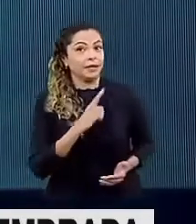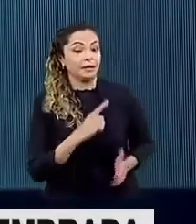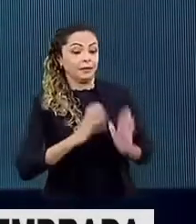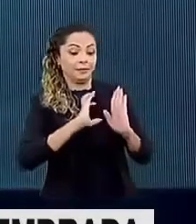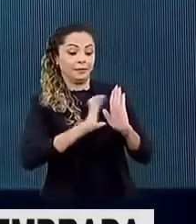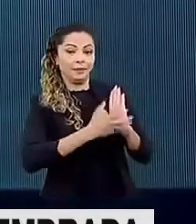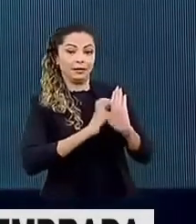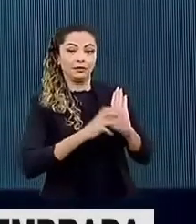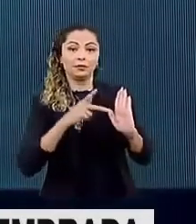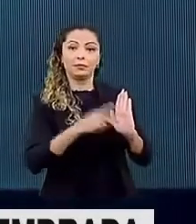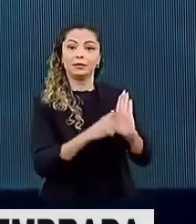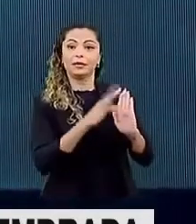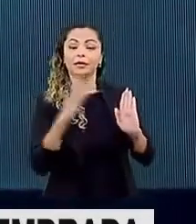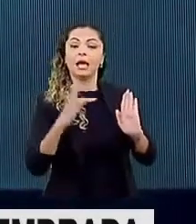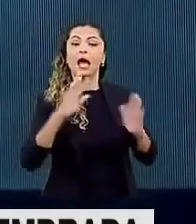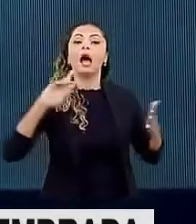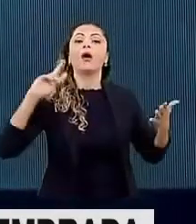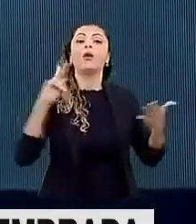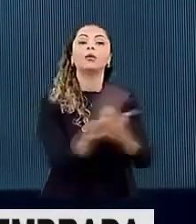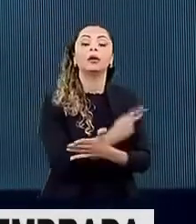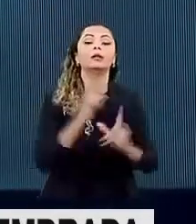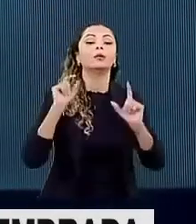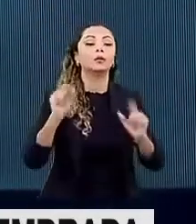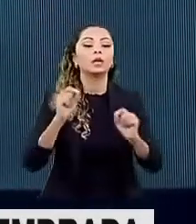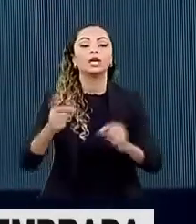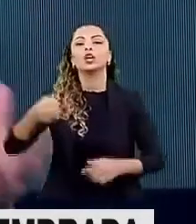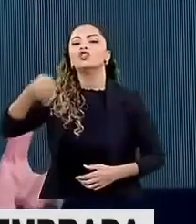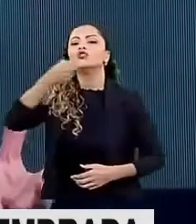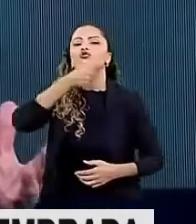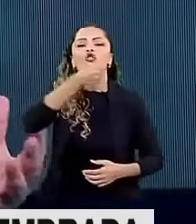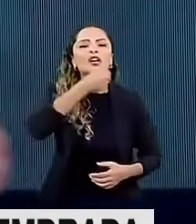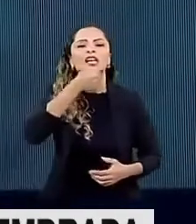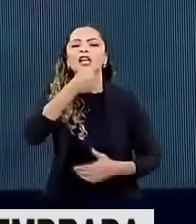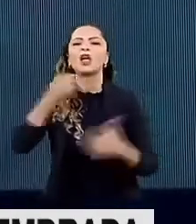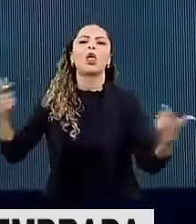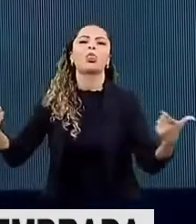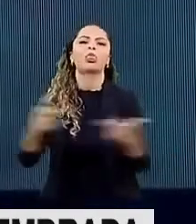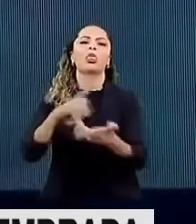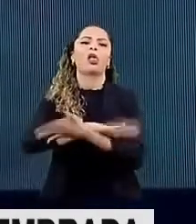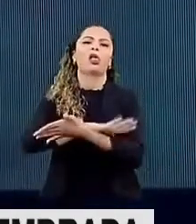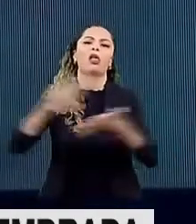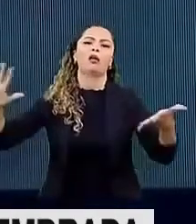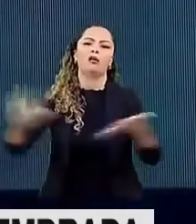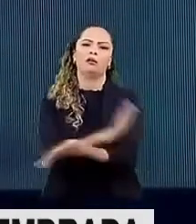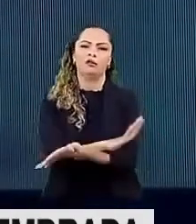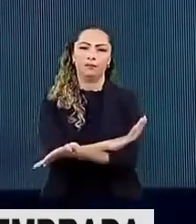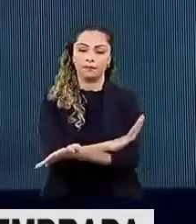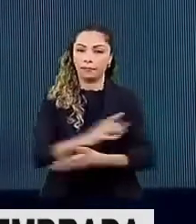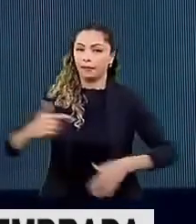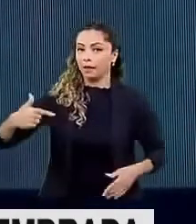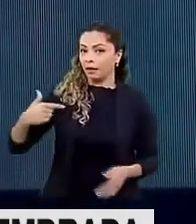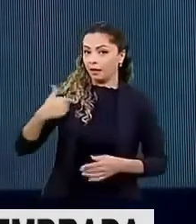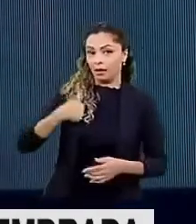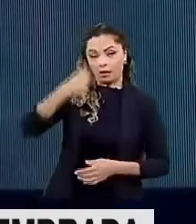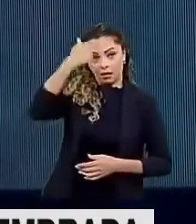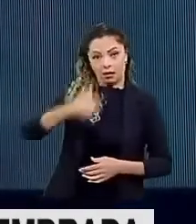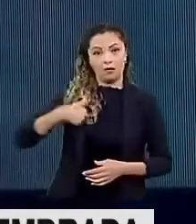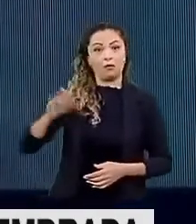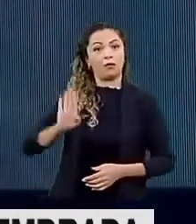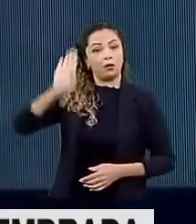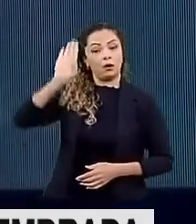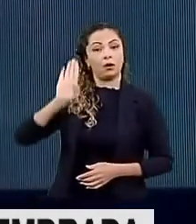produzindo no Brasil é a morte do jornalismo. Como é que nós estamos num debate, eu me apresentando como candidato a presidente da República, sou